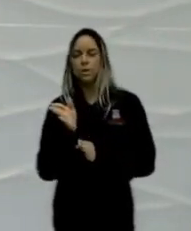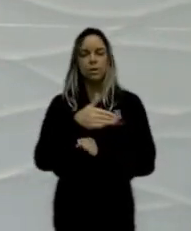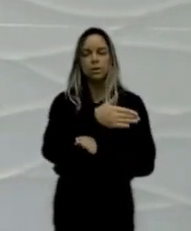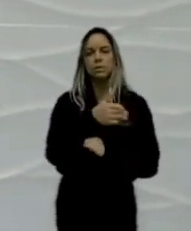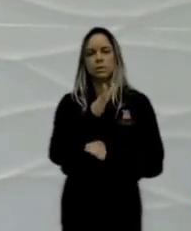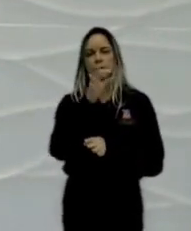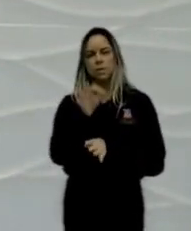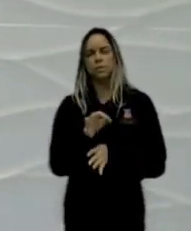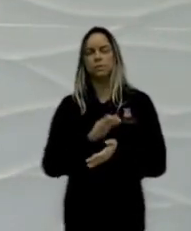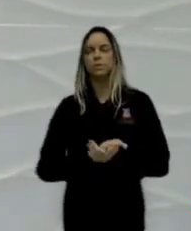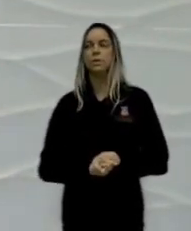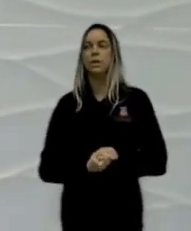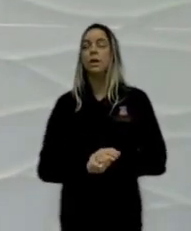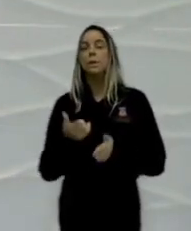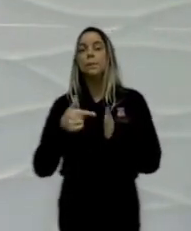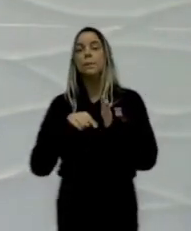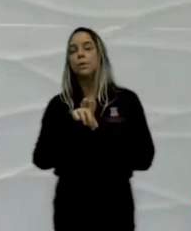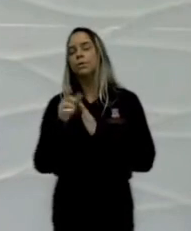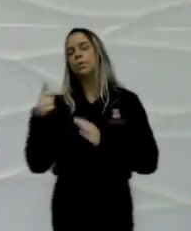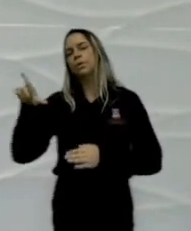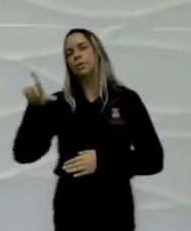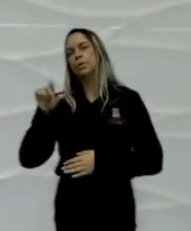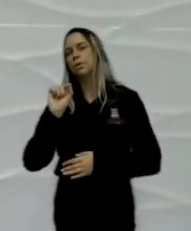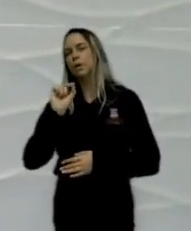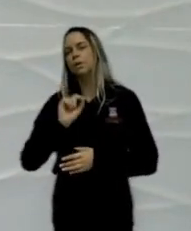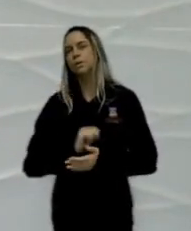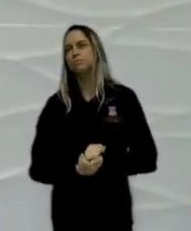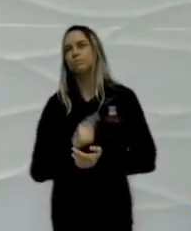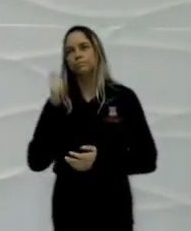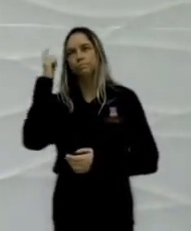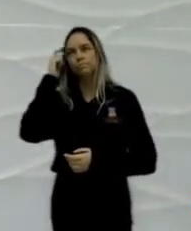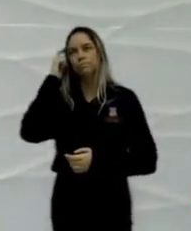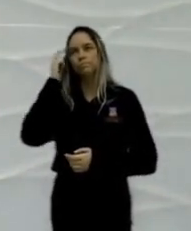A outra pergunta foi...